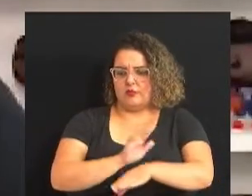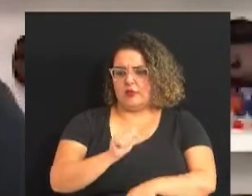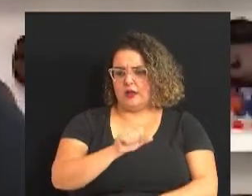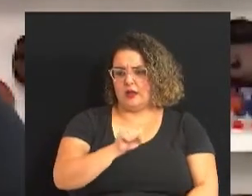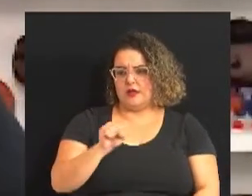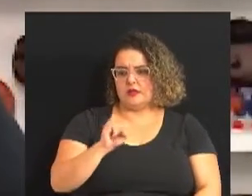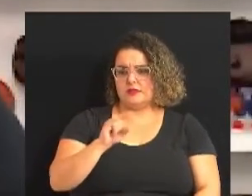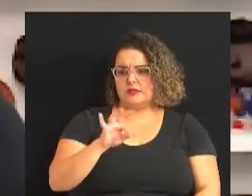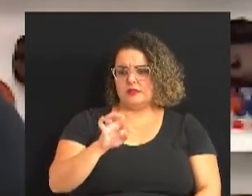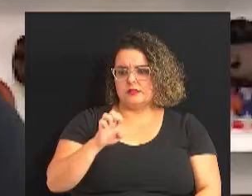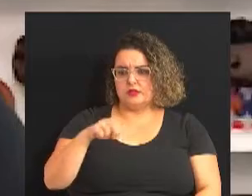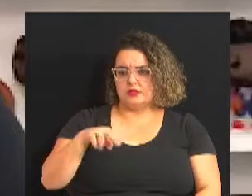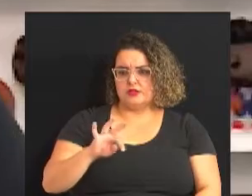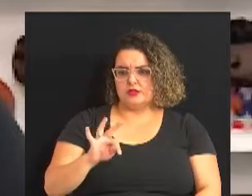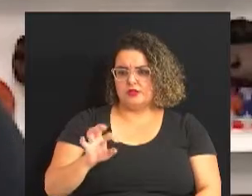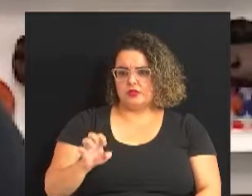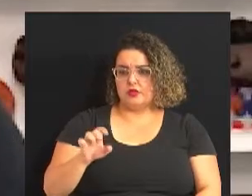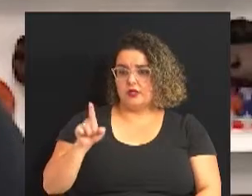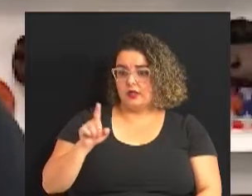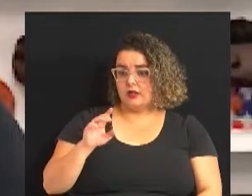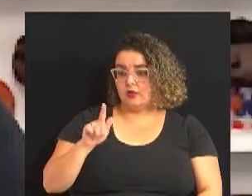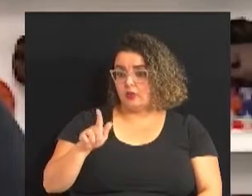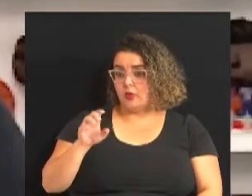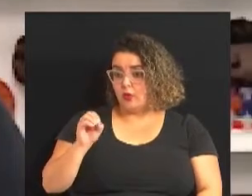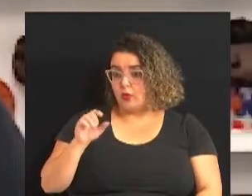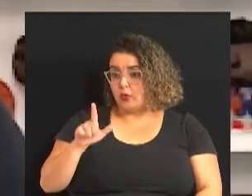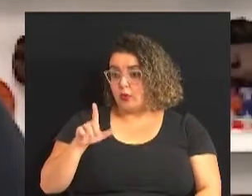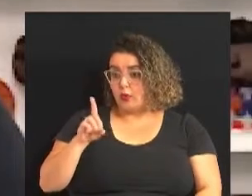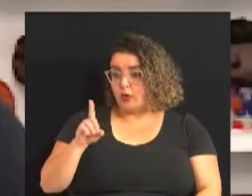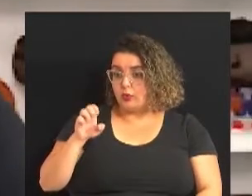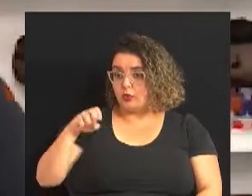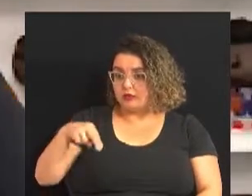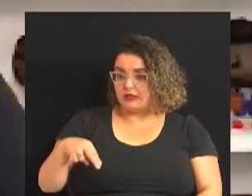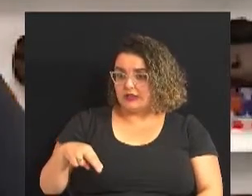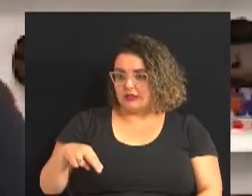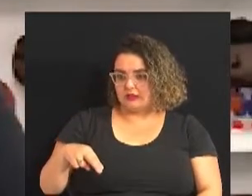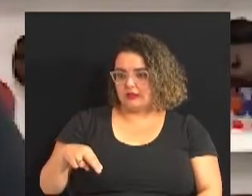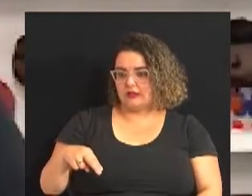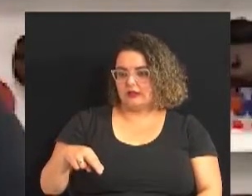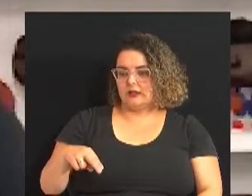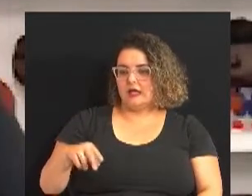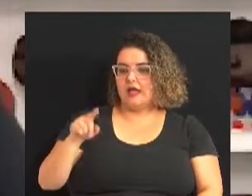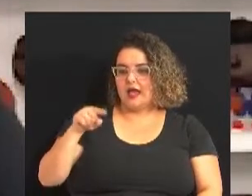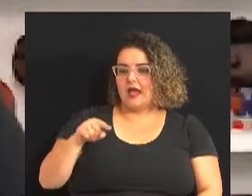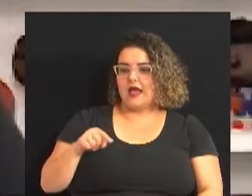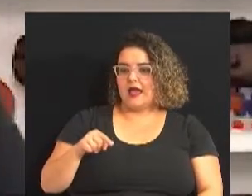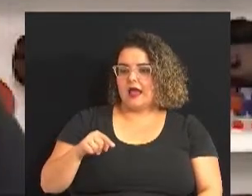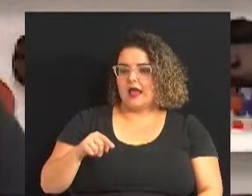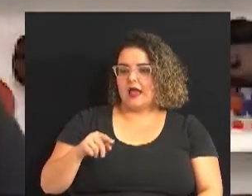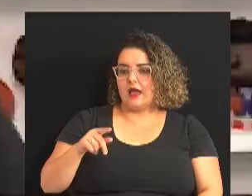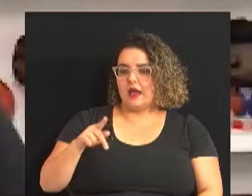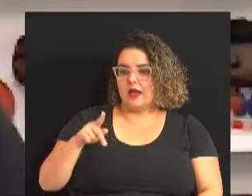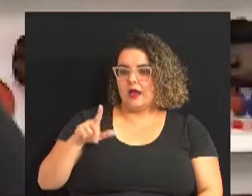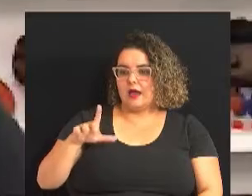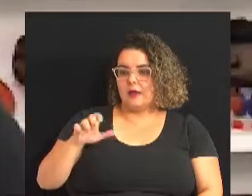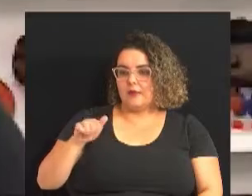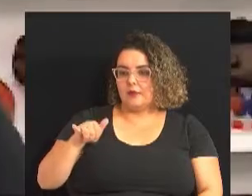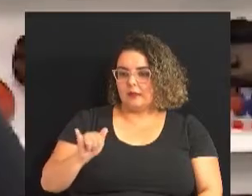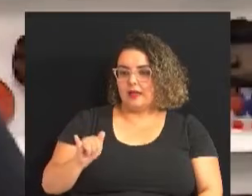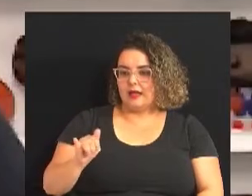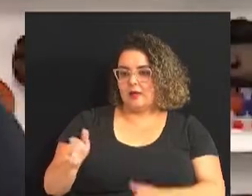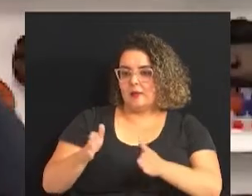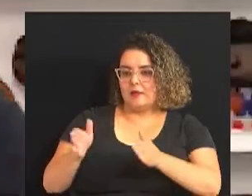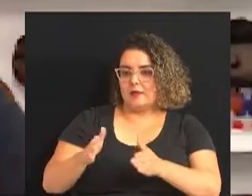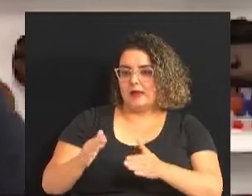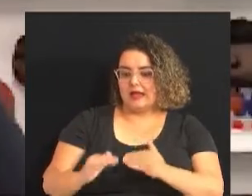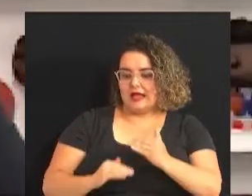correção só, Gabriel. Ele no Golden State, ele era técnico, player development. Ele desenvolve